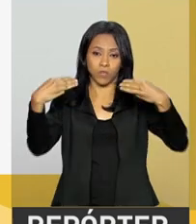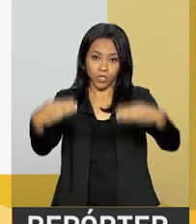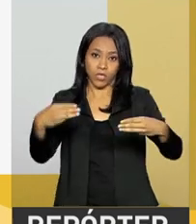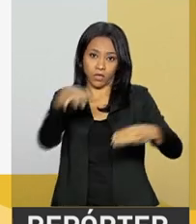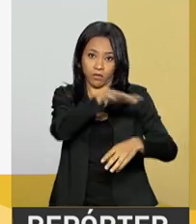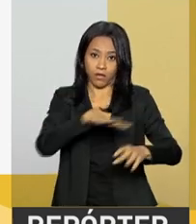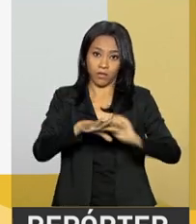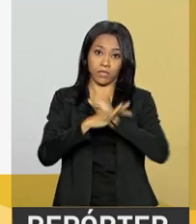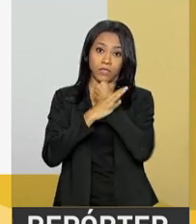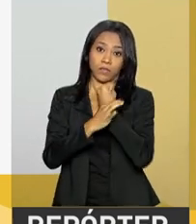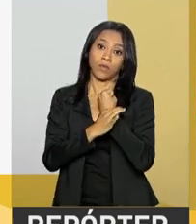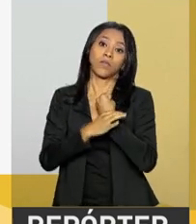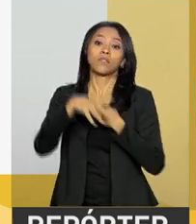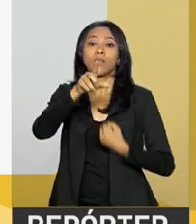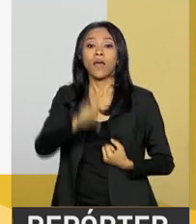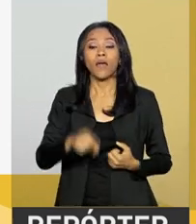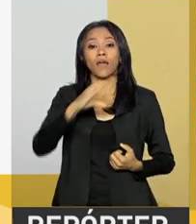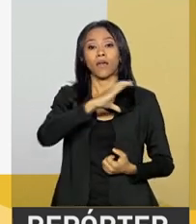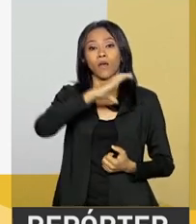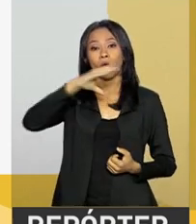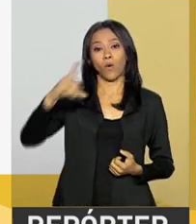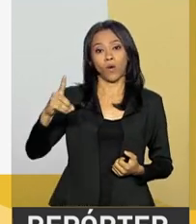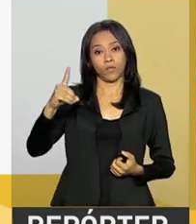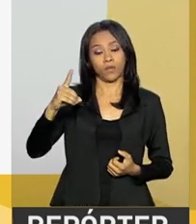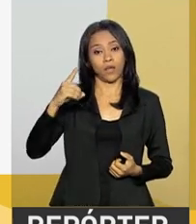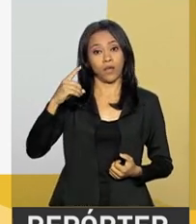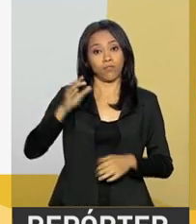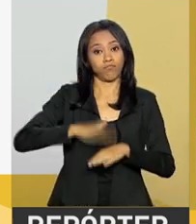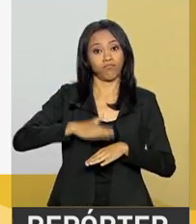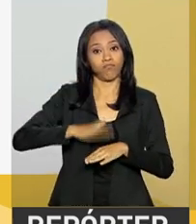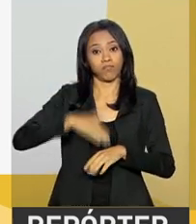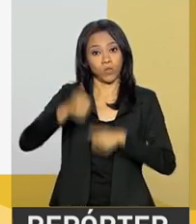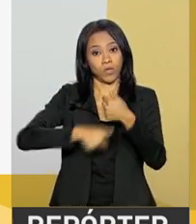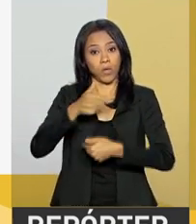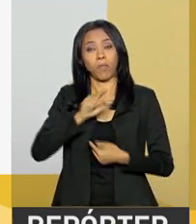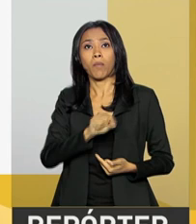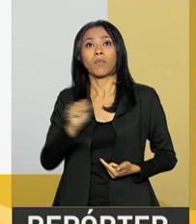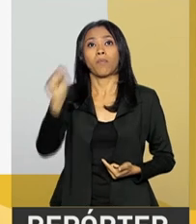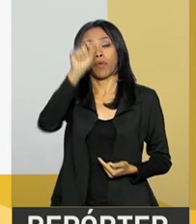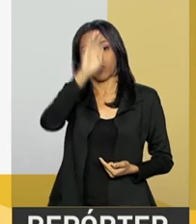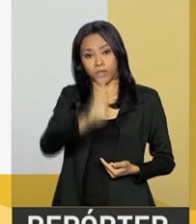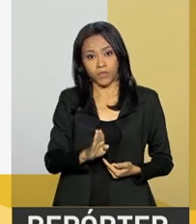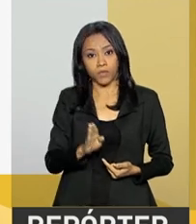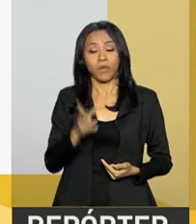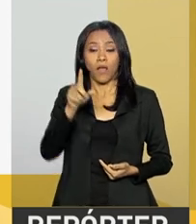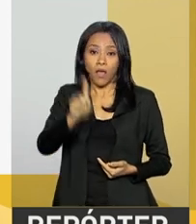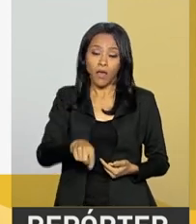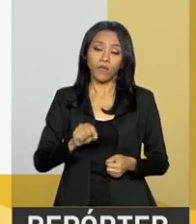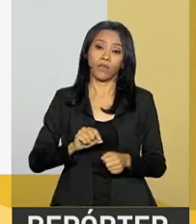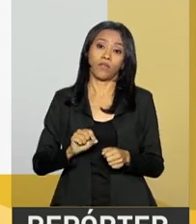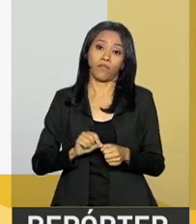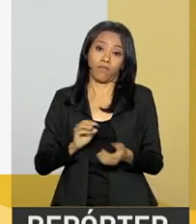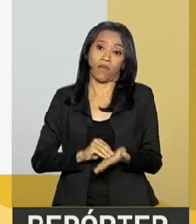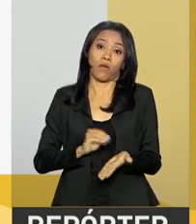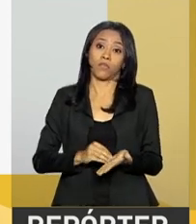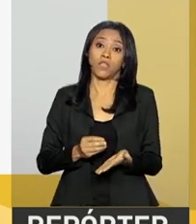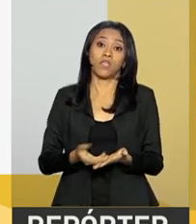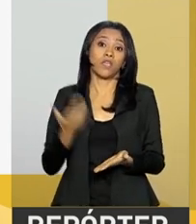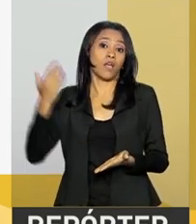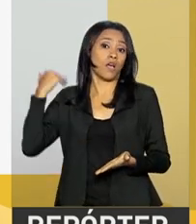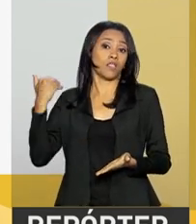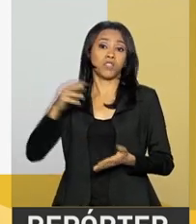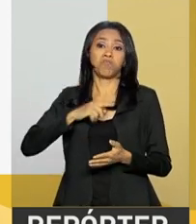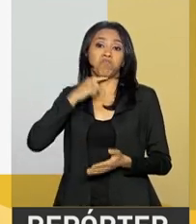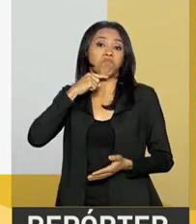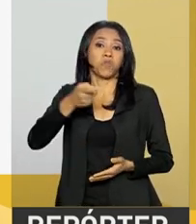Segurança Pública é coordenar a ação de segurança pública em todo o país, que é o que falta e o que nenhum governo federal quis fazer, não